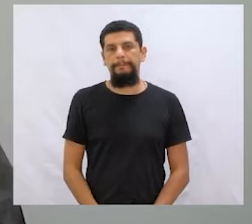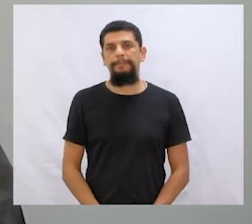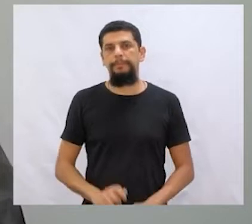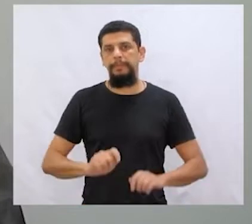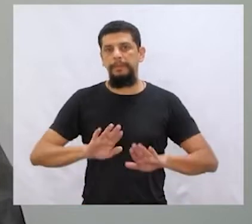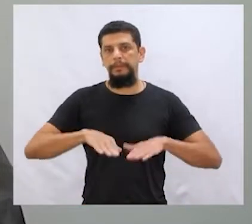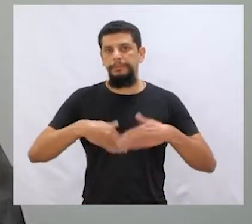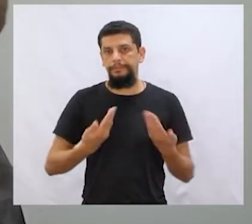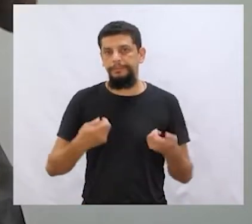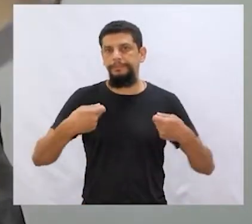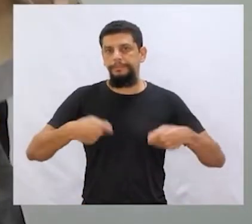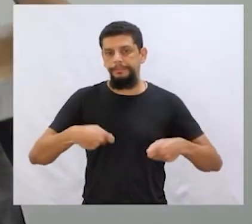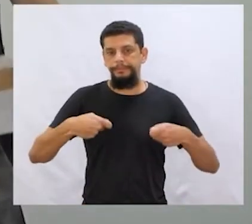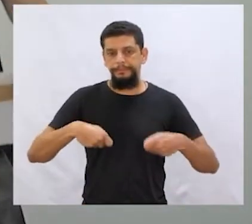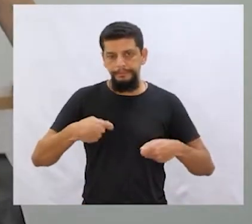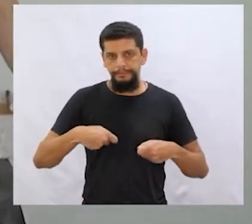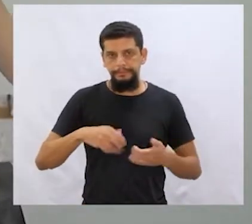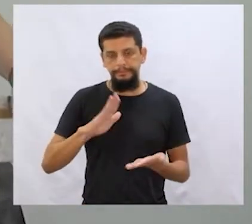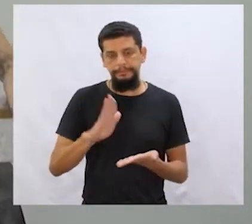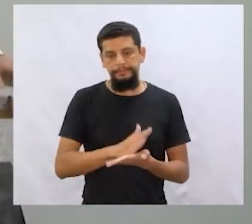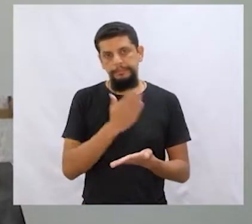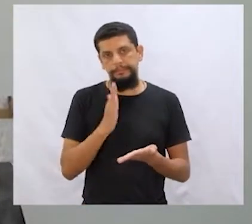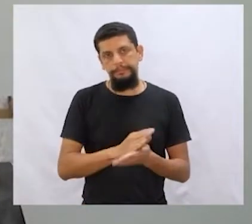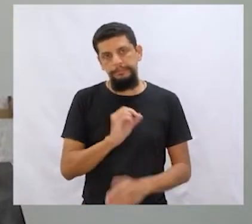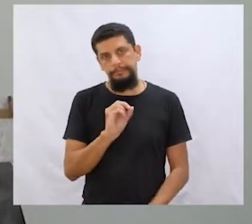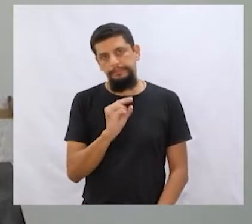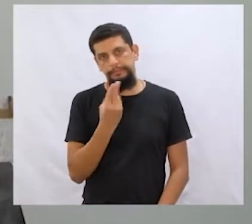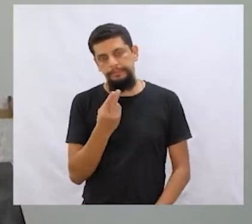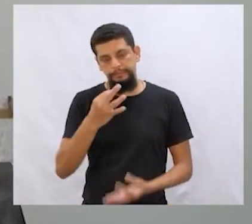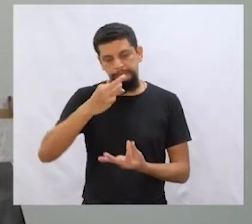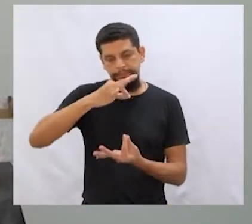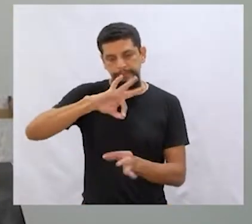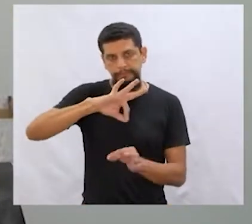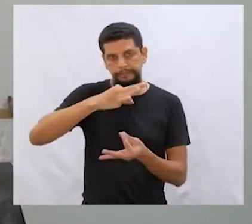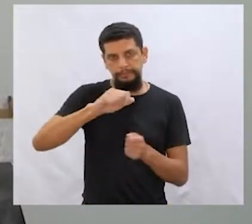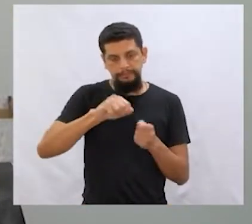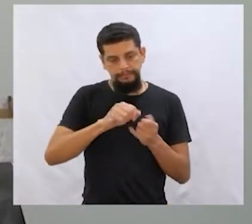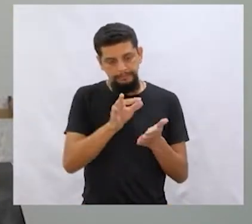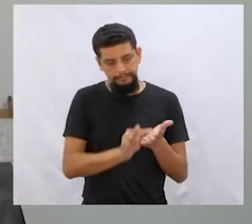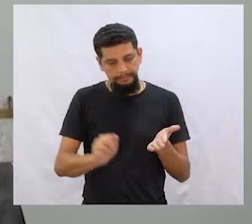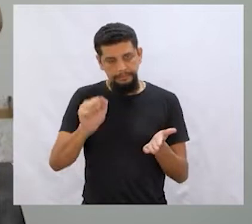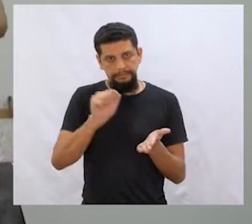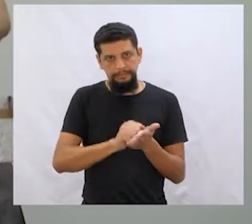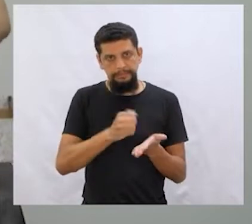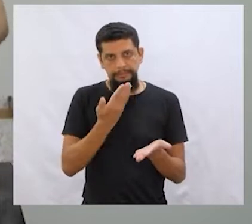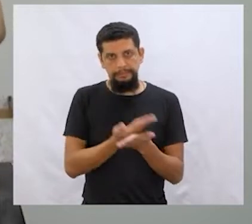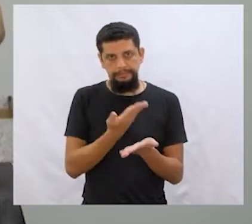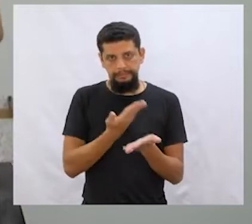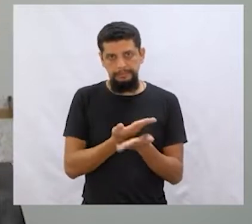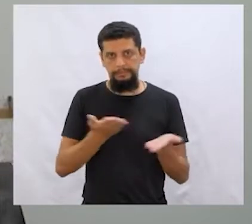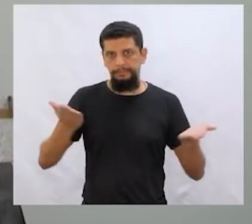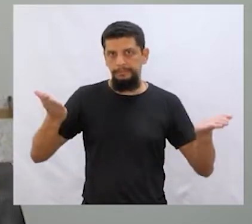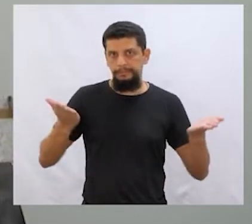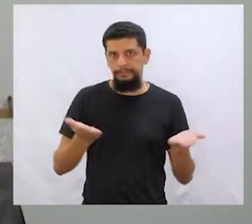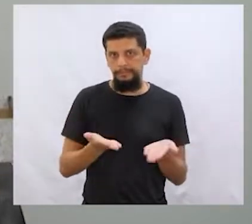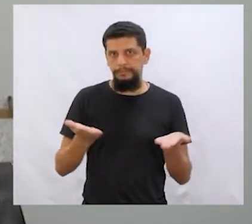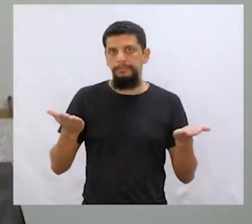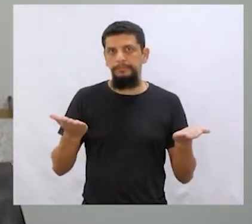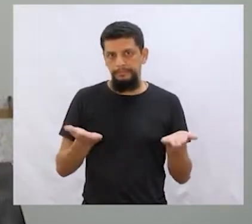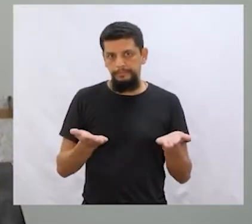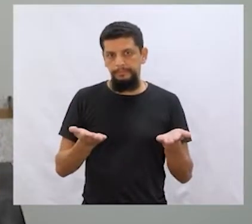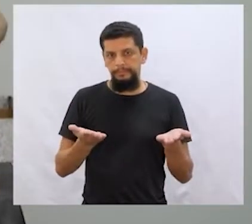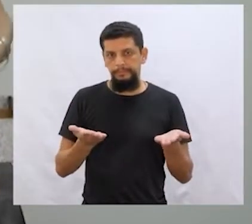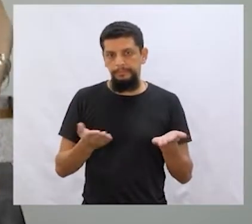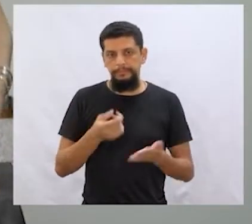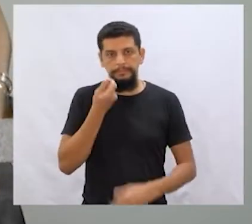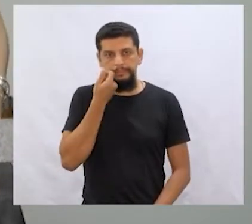Então, nós vamos precisar de caderno ou folha sulfite para fazer o registro da aula de hoje. Uma folha,